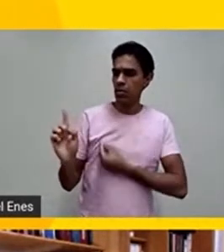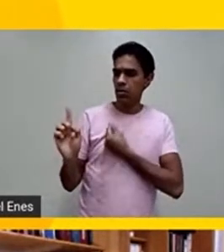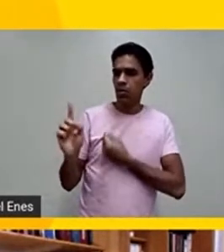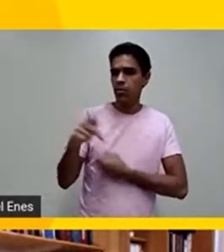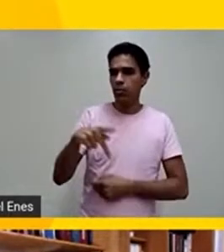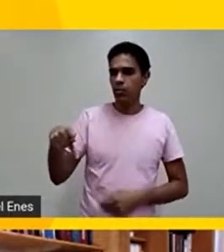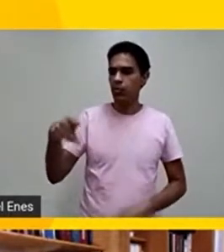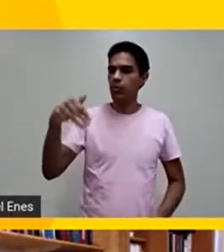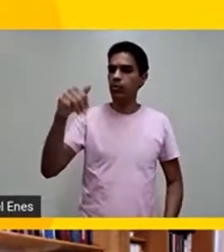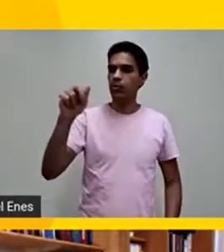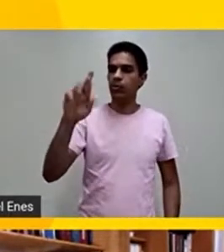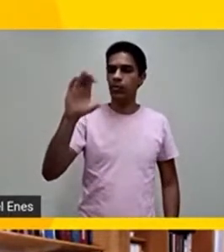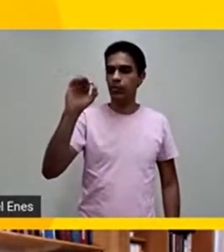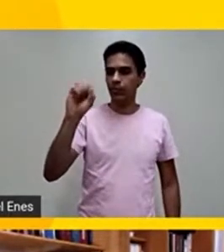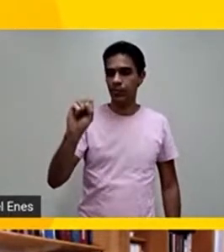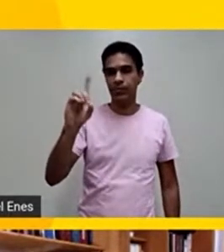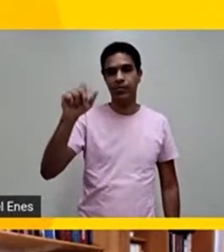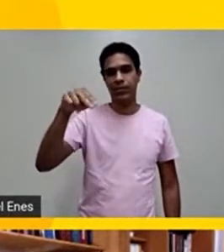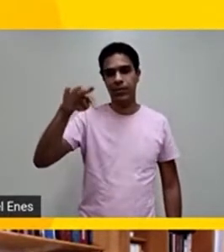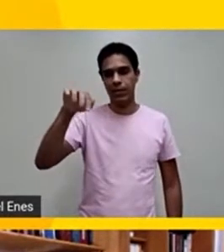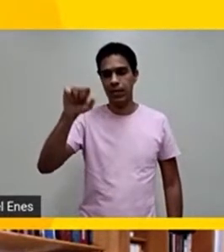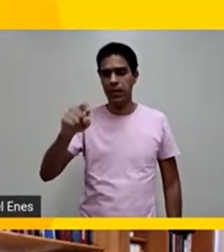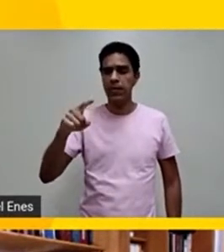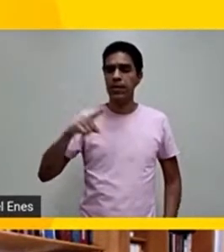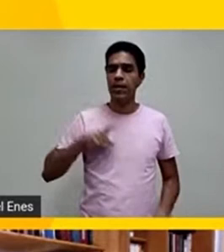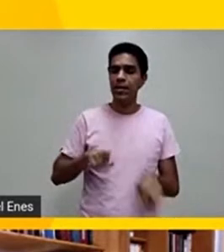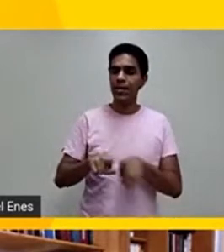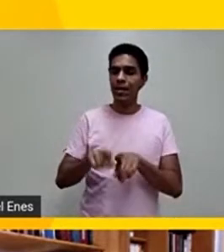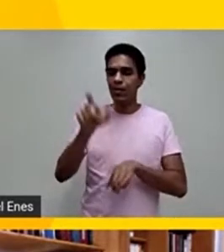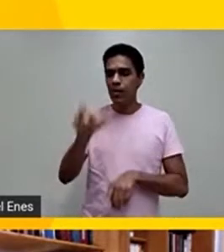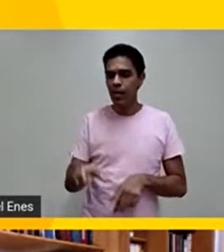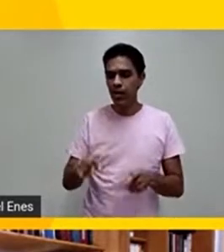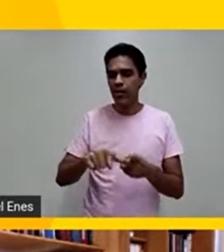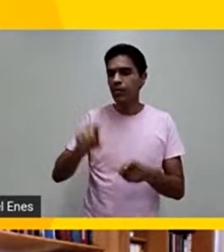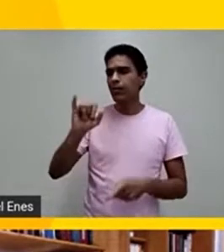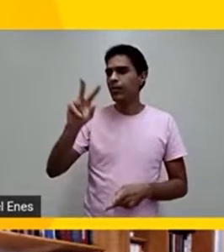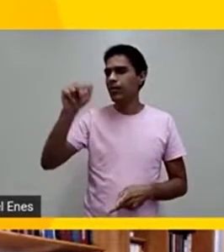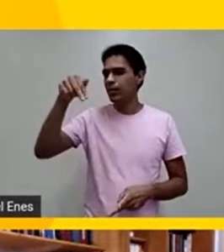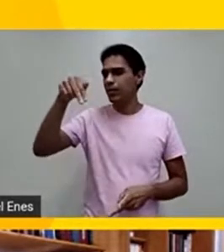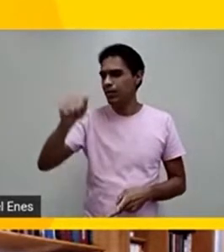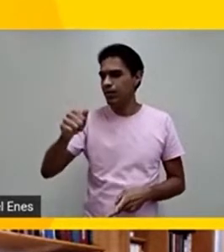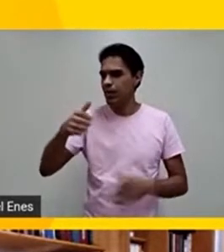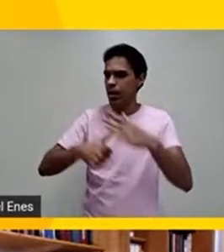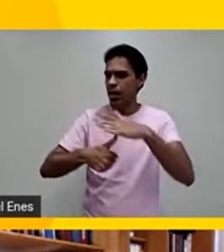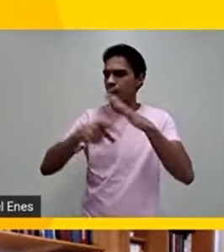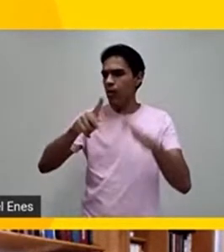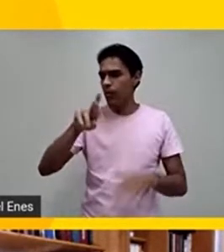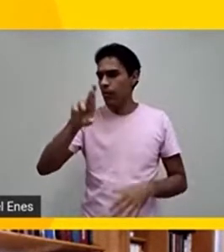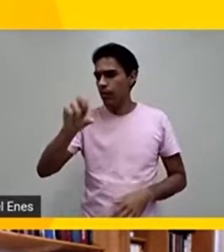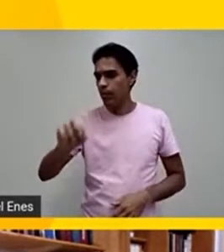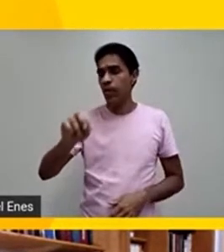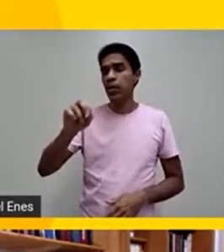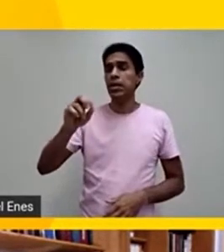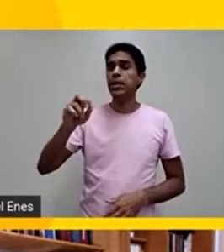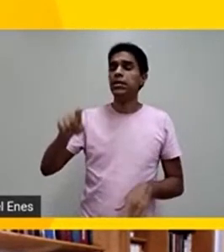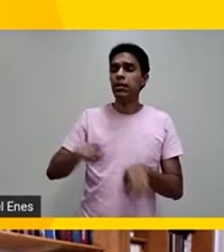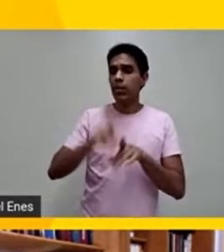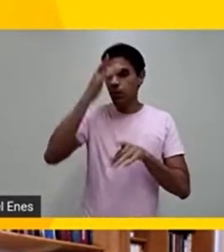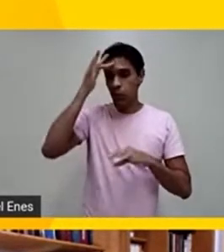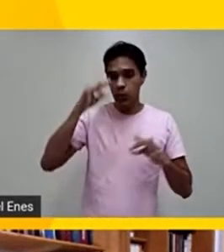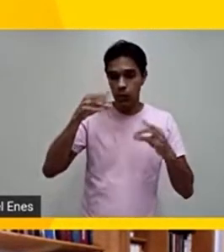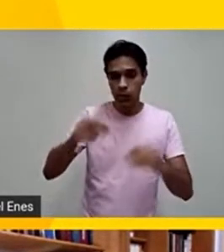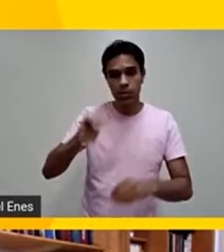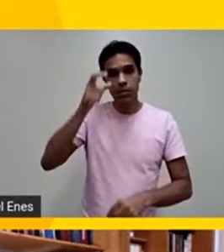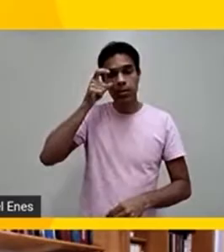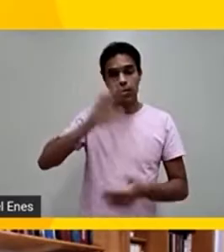pela chefe de gabinete de reitoria lúcia abreu e contou com a participação da pró-reitora de extensão e vou na